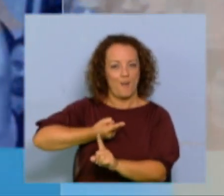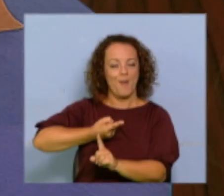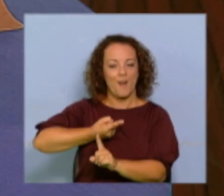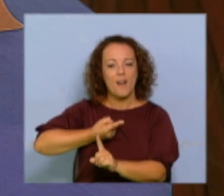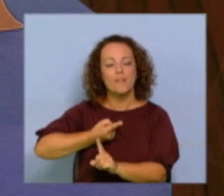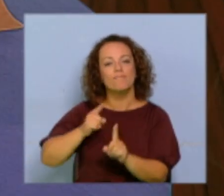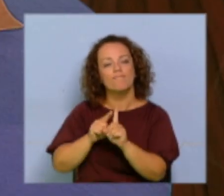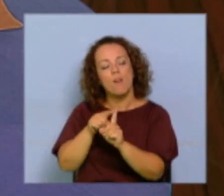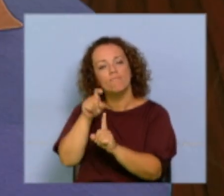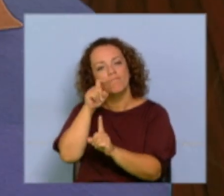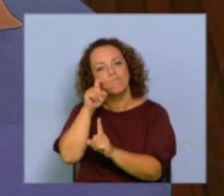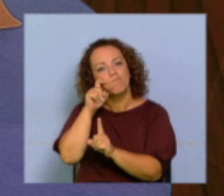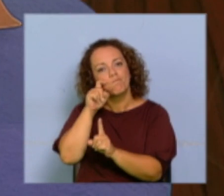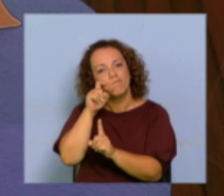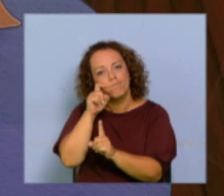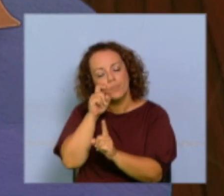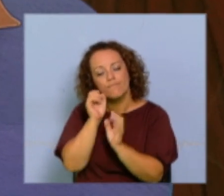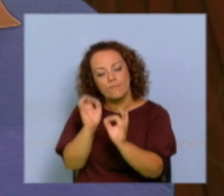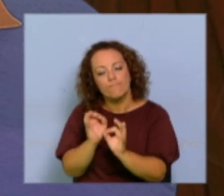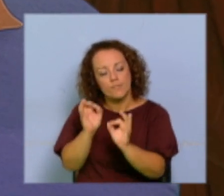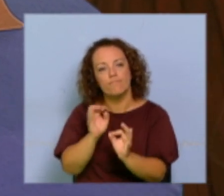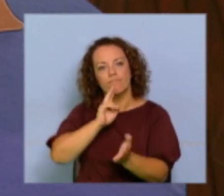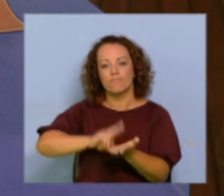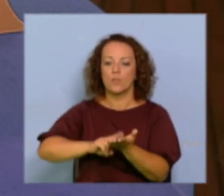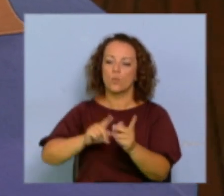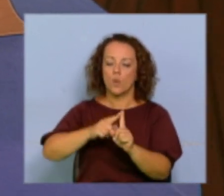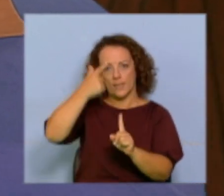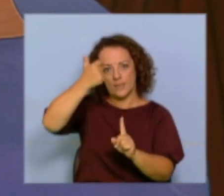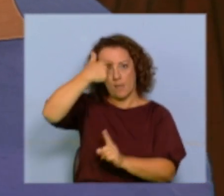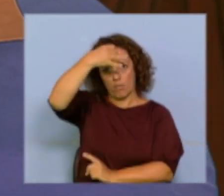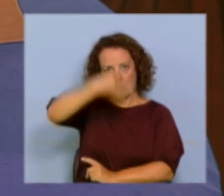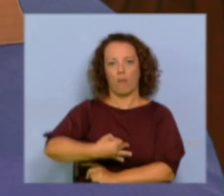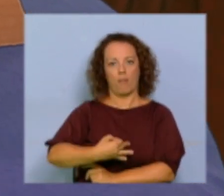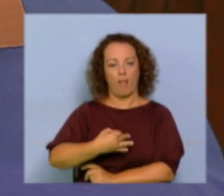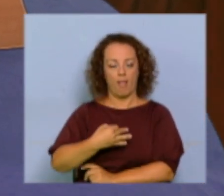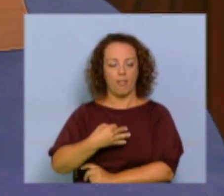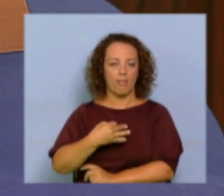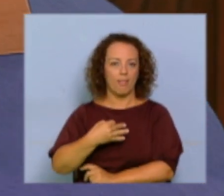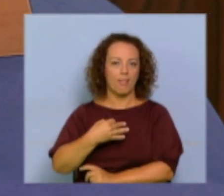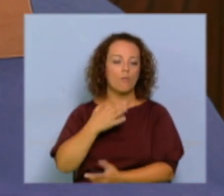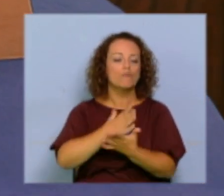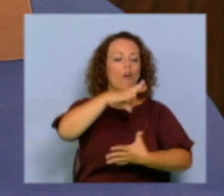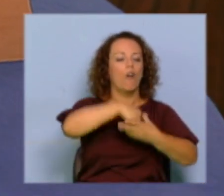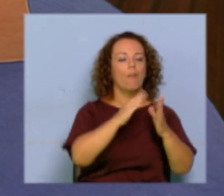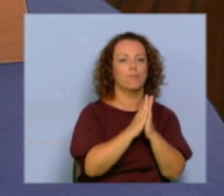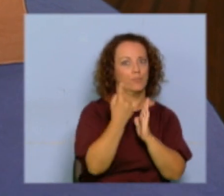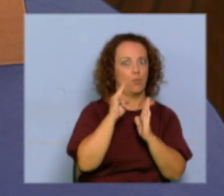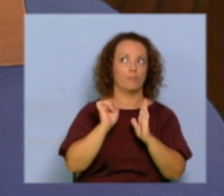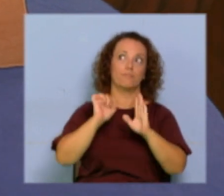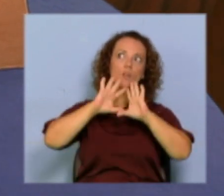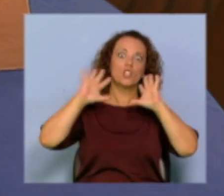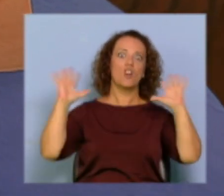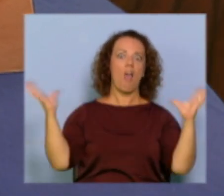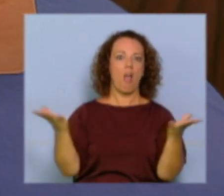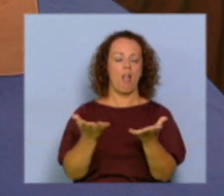pelo conjunto da realidade que toca à dignidade humana, e isso não é apenas o âmbito religioso, é o âmbito humano e social em que as